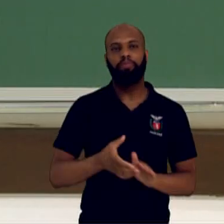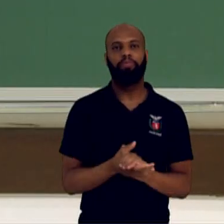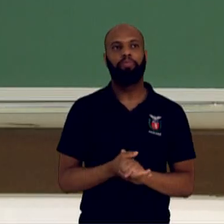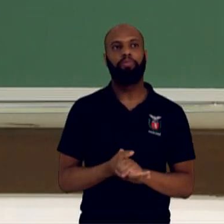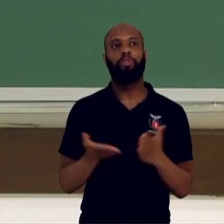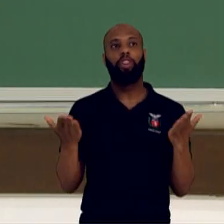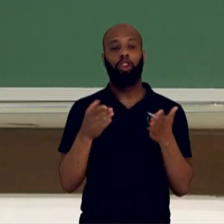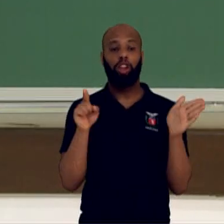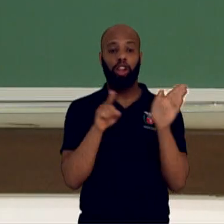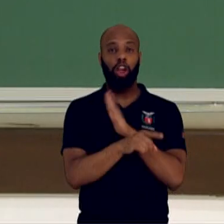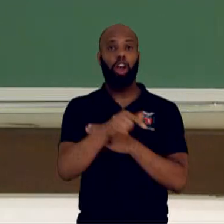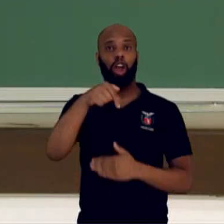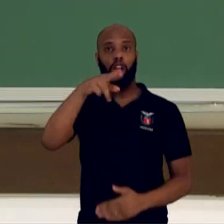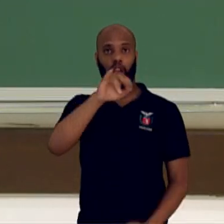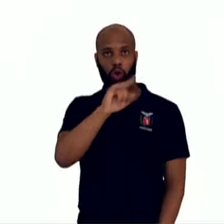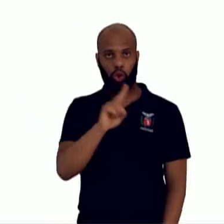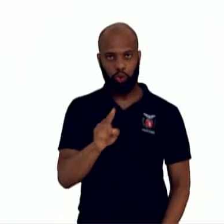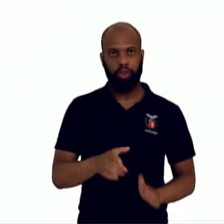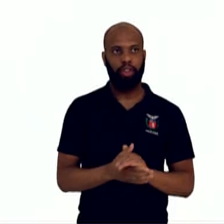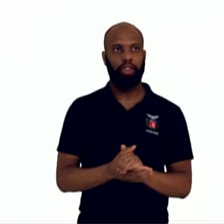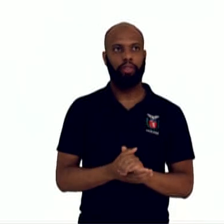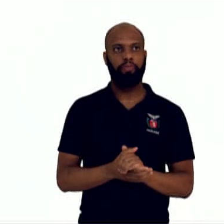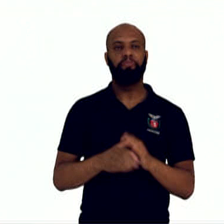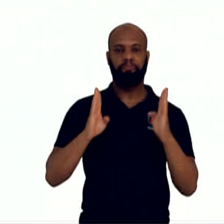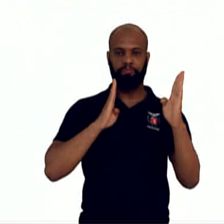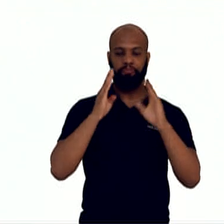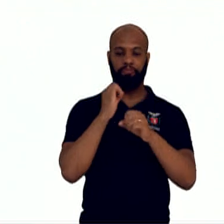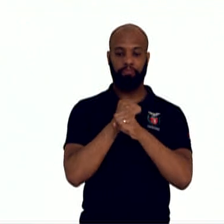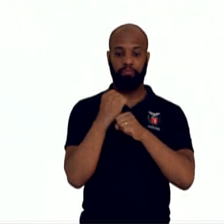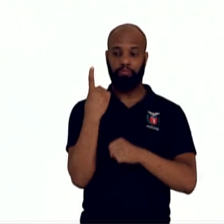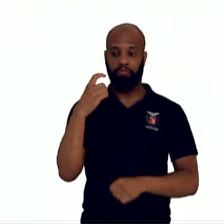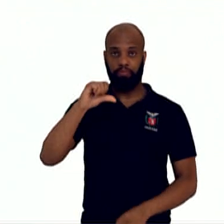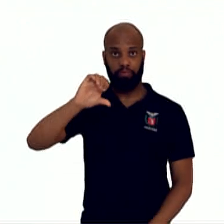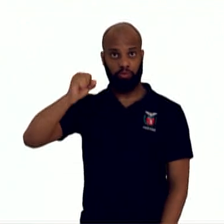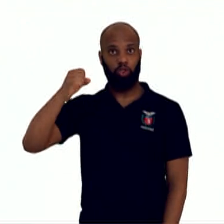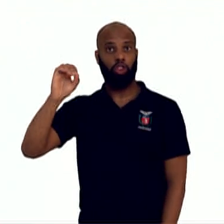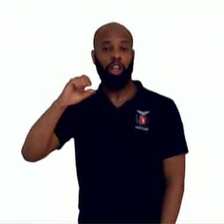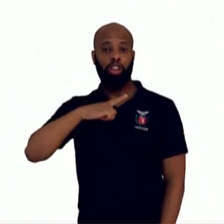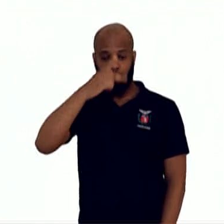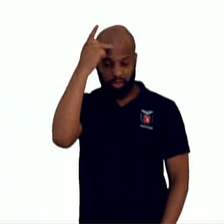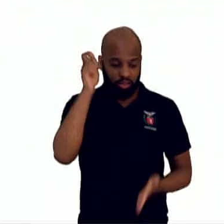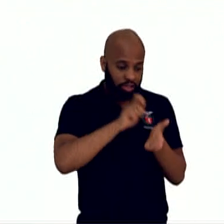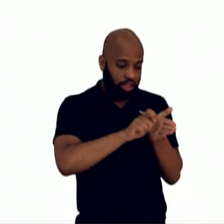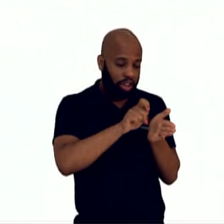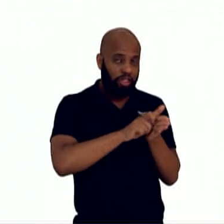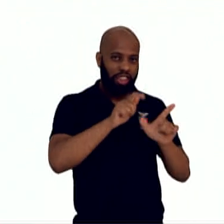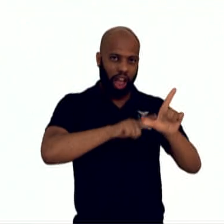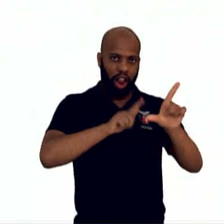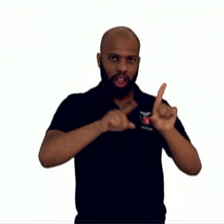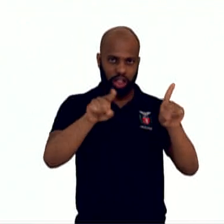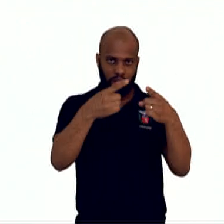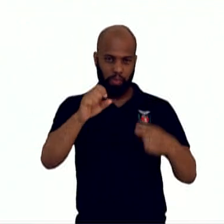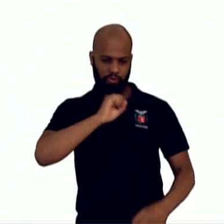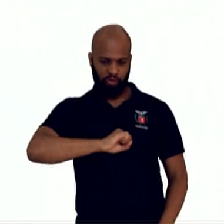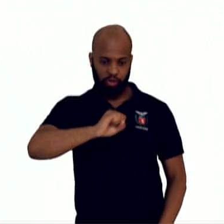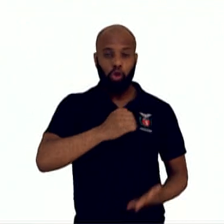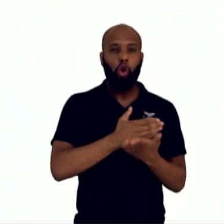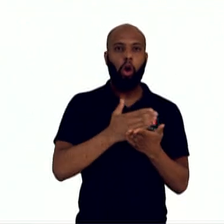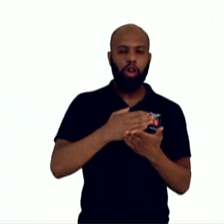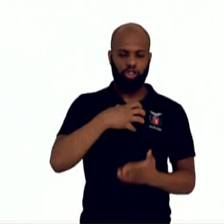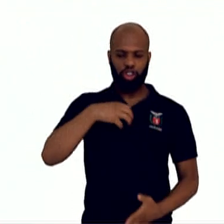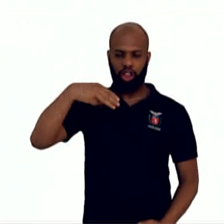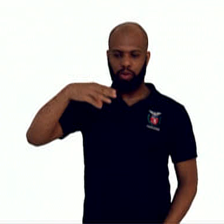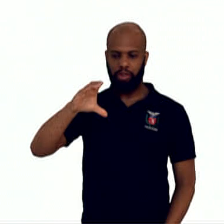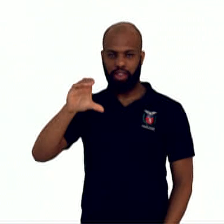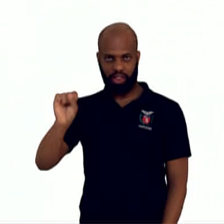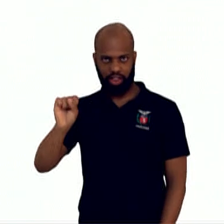vamos a um quiz, né? Na década de 80, os compositores das músicas do funk passaram a se chamar MCs,